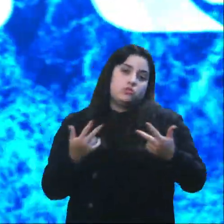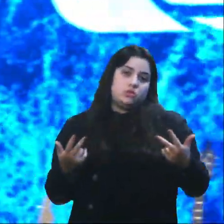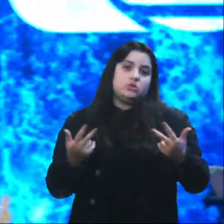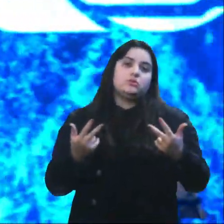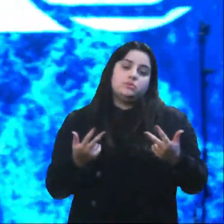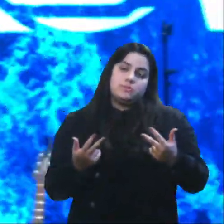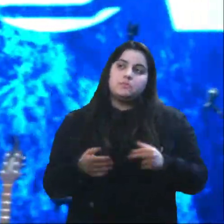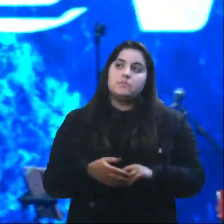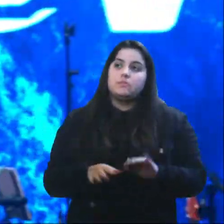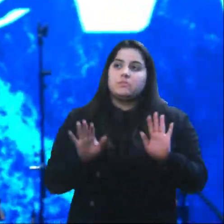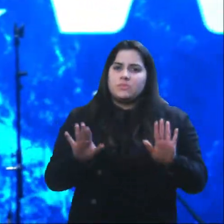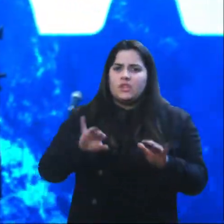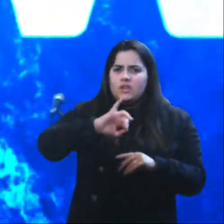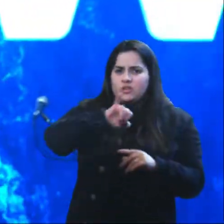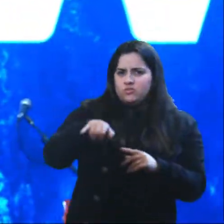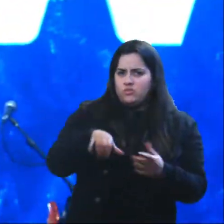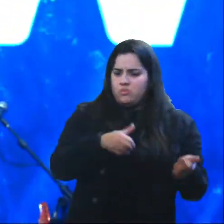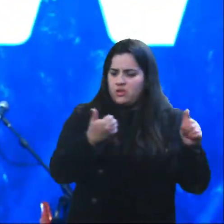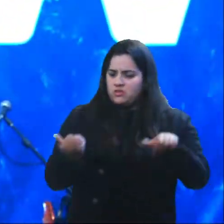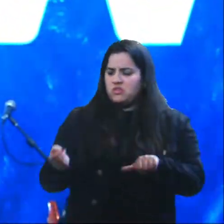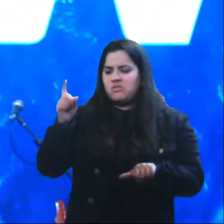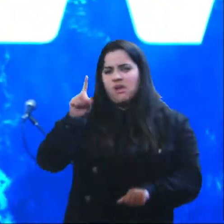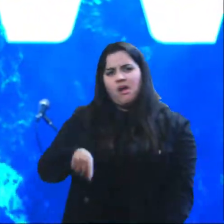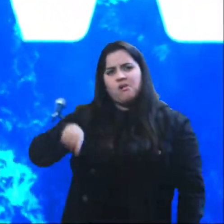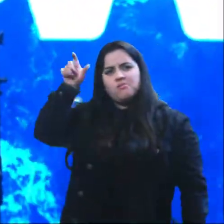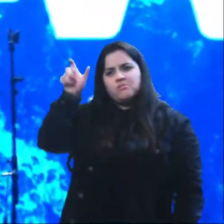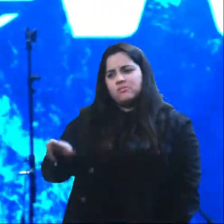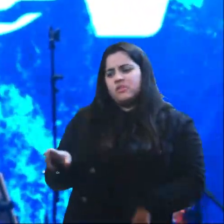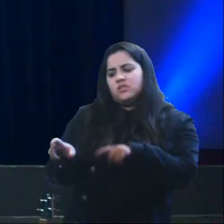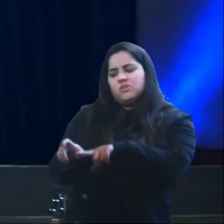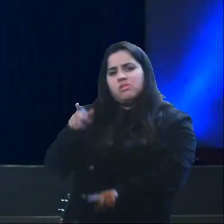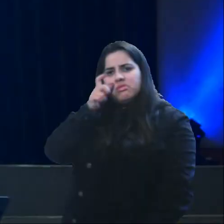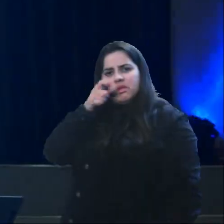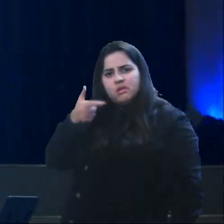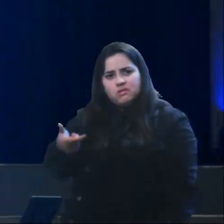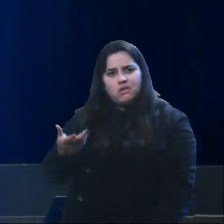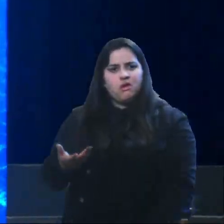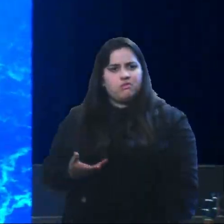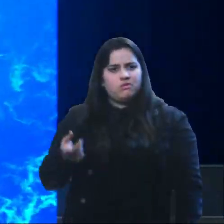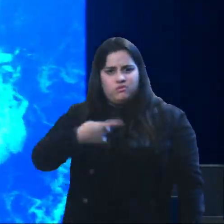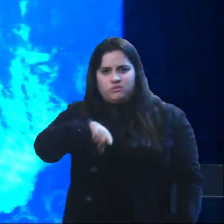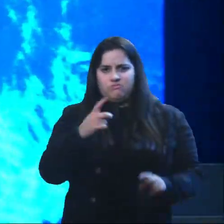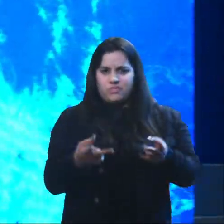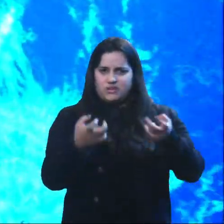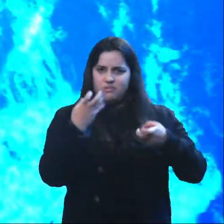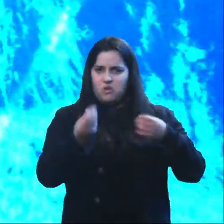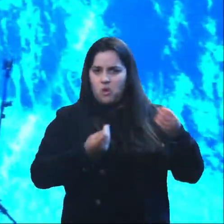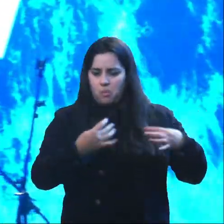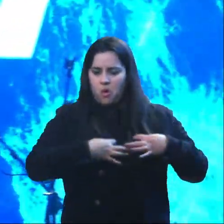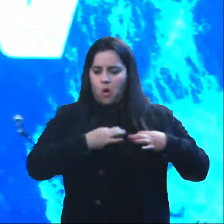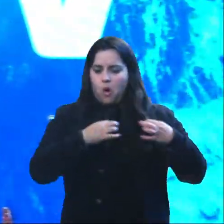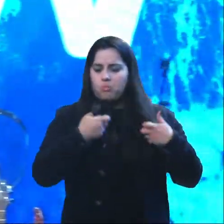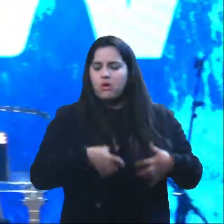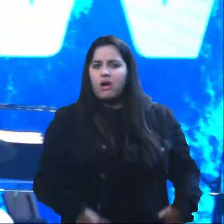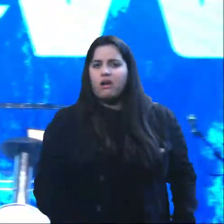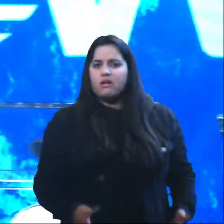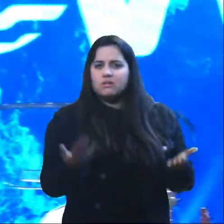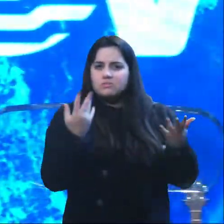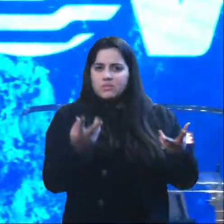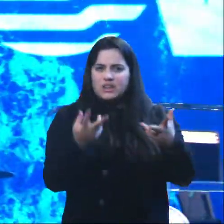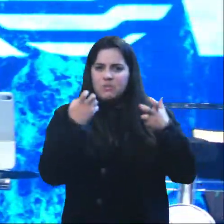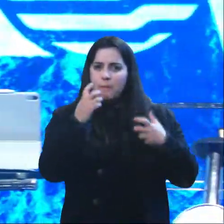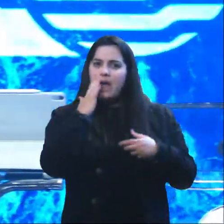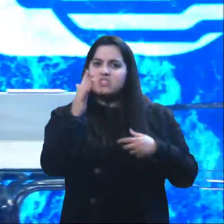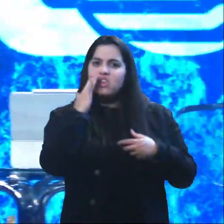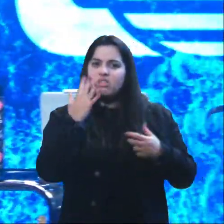Batista era um cara muito interessante. Você percebeu como ele se vestia, o look dele? Você imagina o look de João